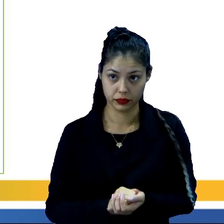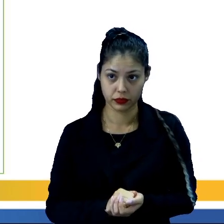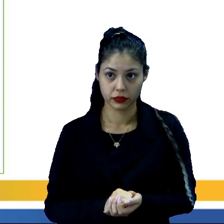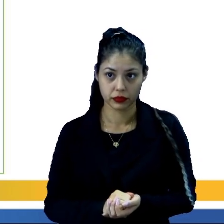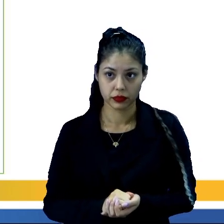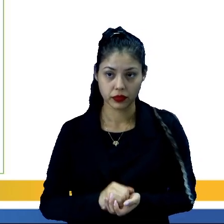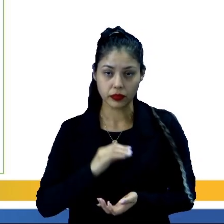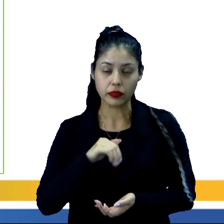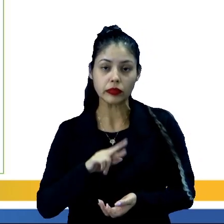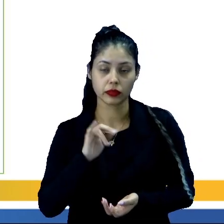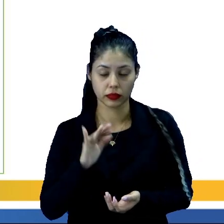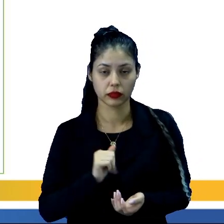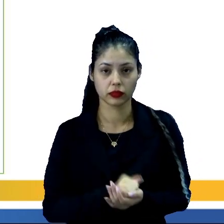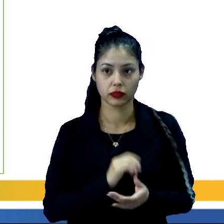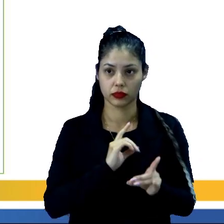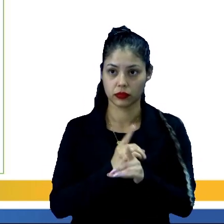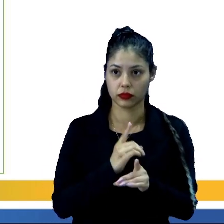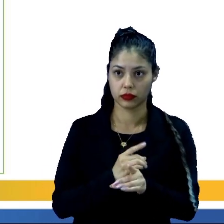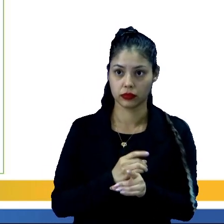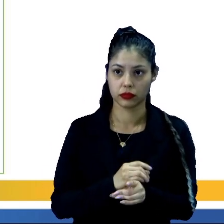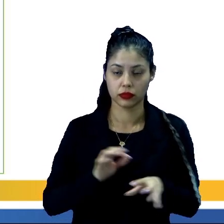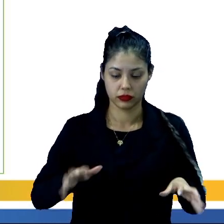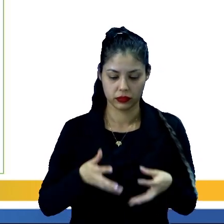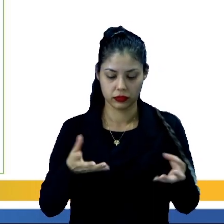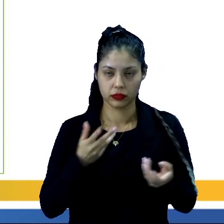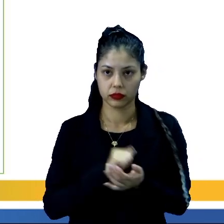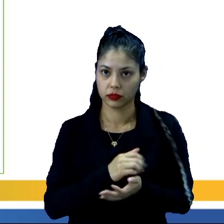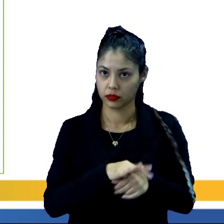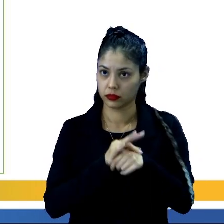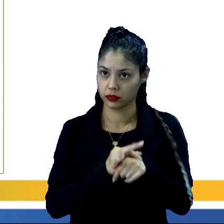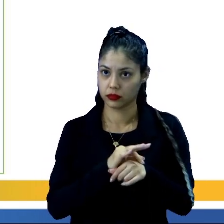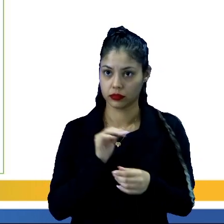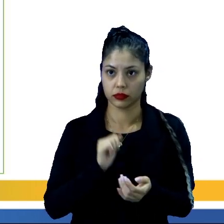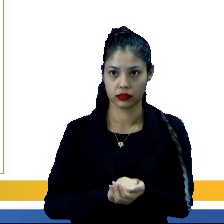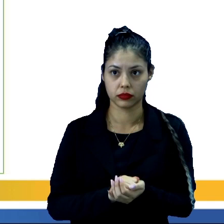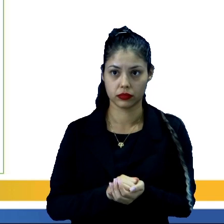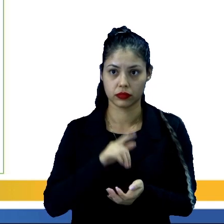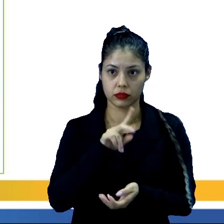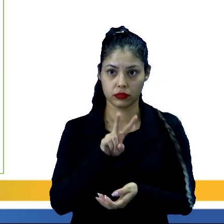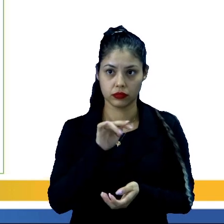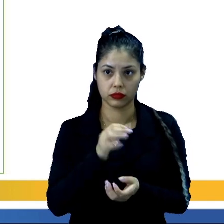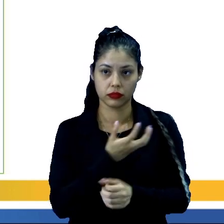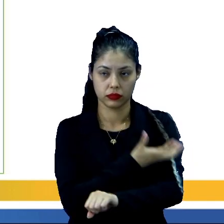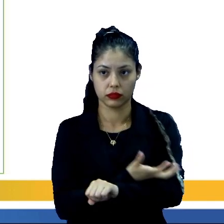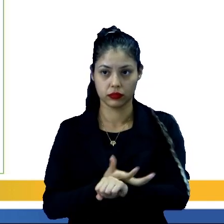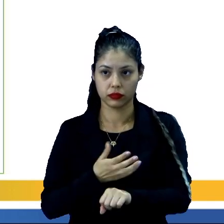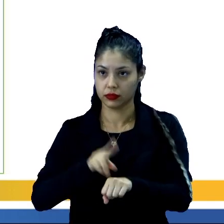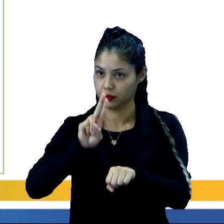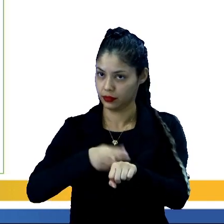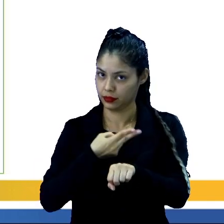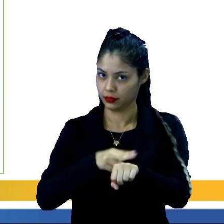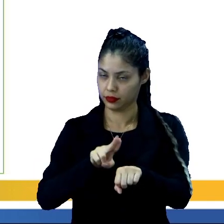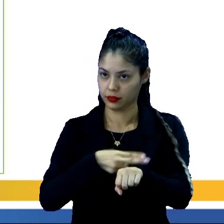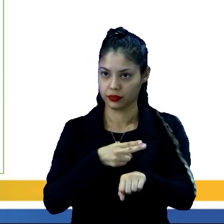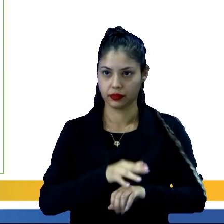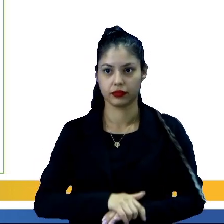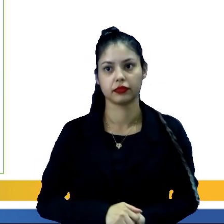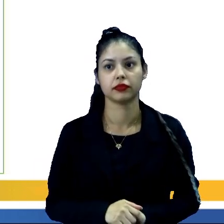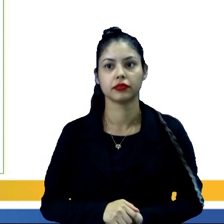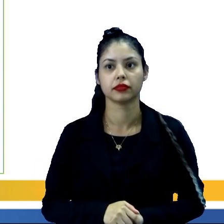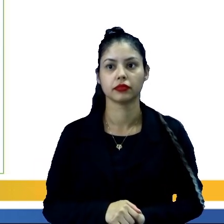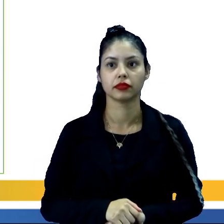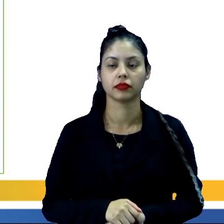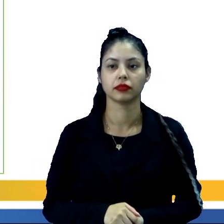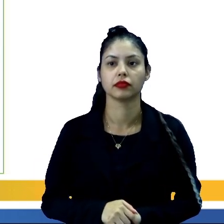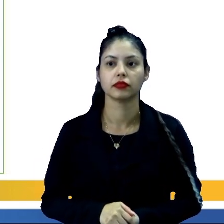contração muscular e é encontrado em cereais integrais, carnes, leites, vegetais e olha que beleza, ali também no